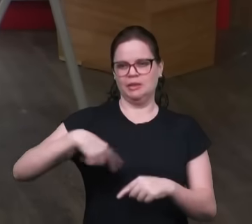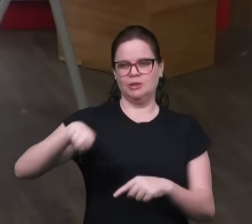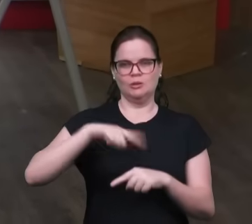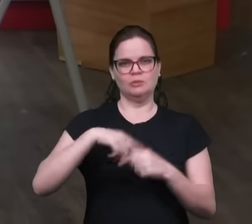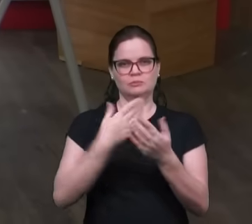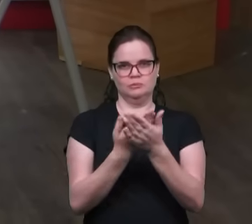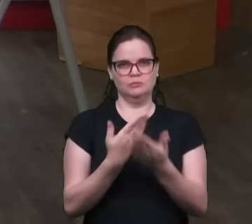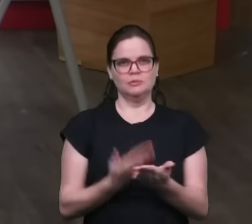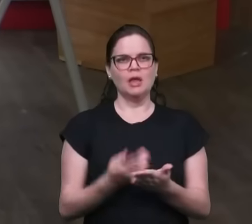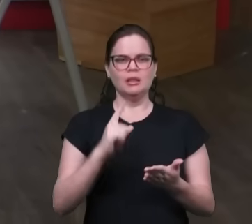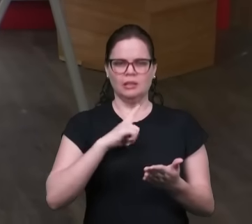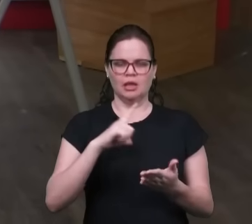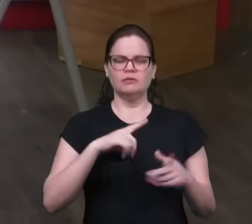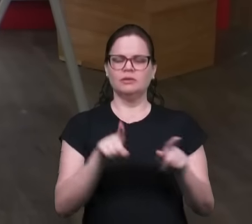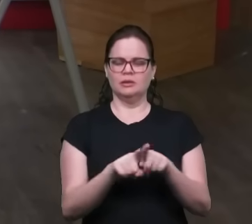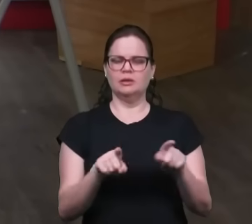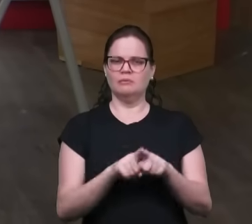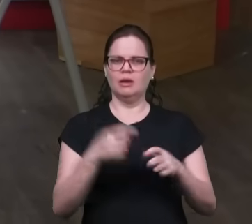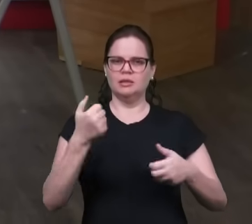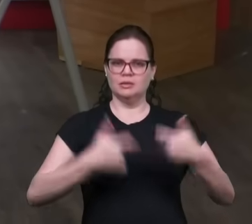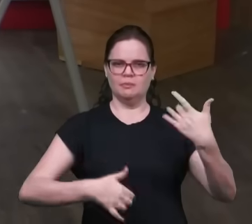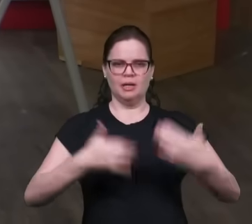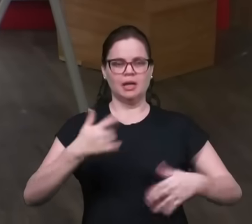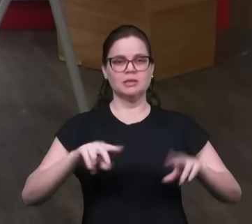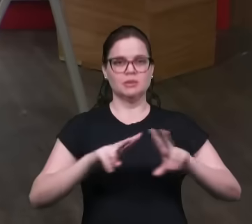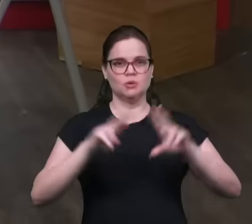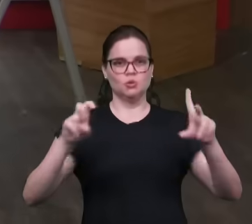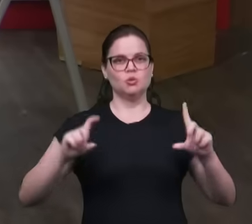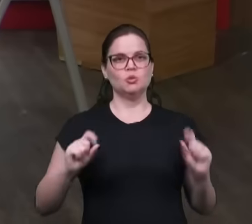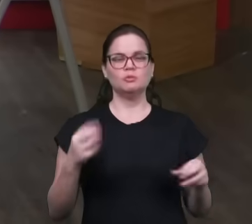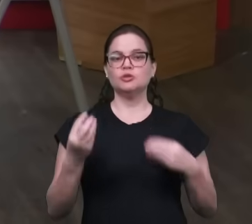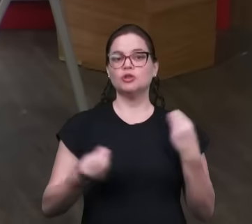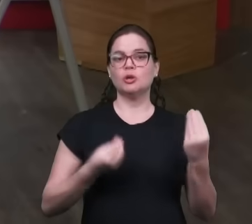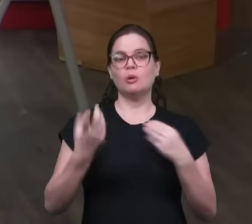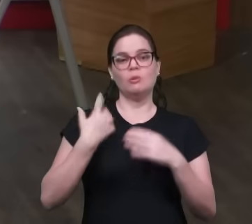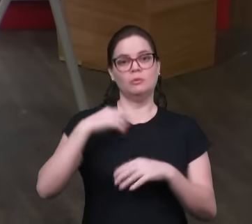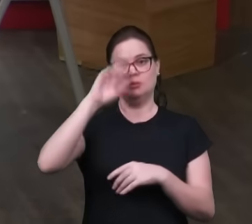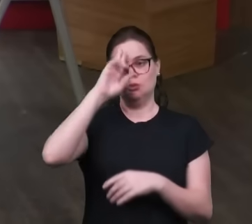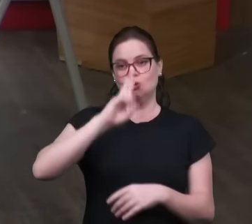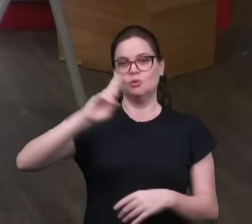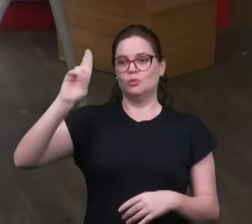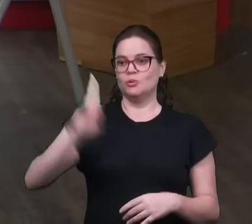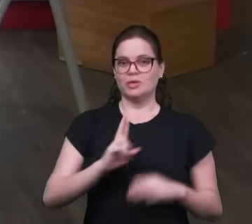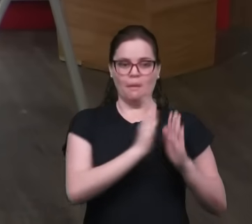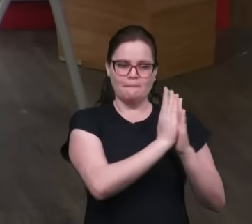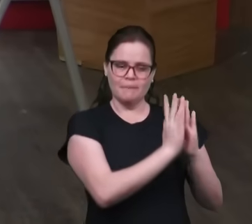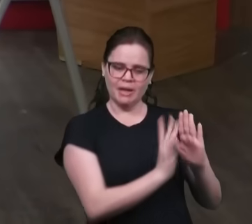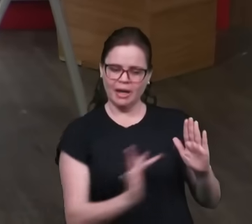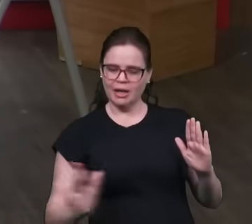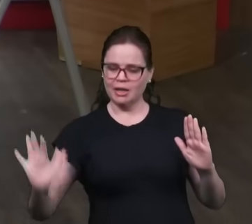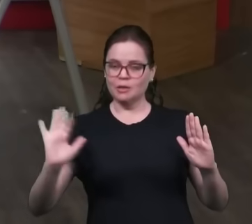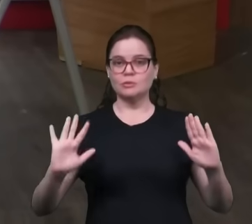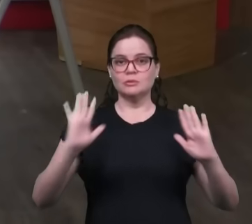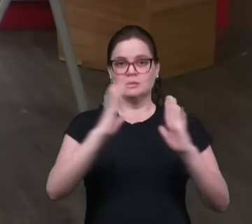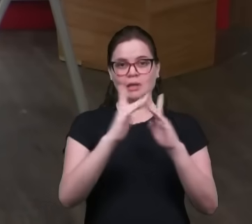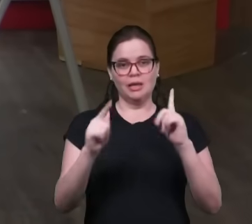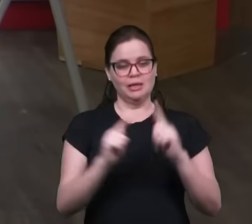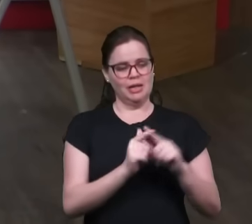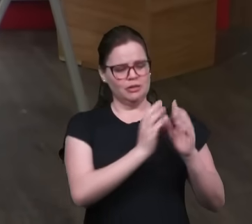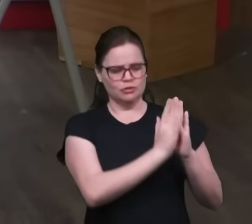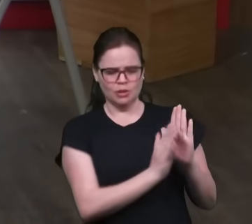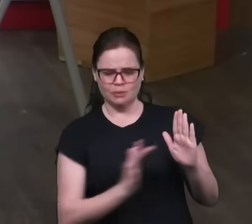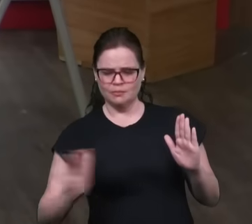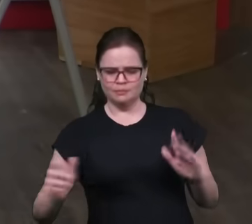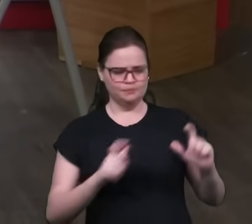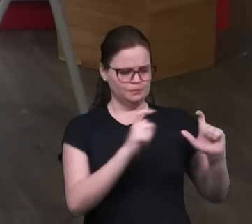foi feita essa abordagem, né, um aspecto do Senhor que está em todo o tempo da igreja, na história, nas cartas, né, falando do